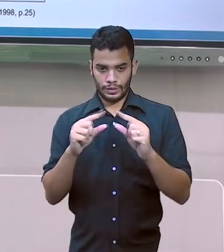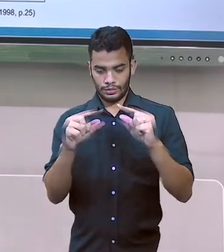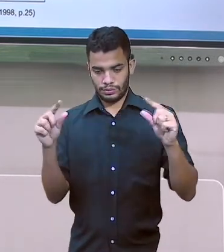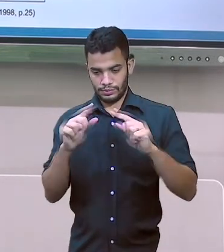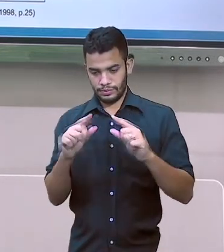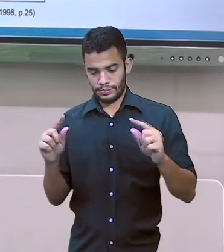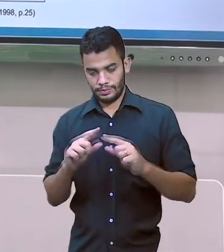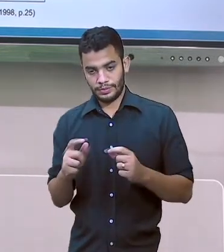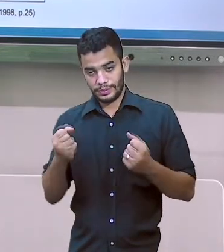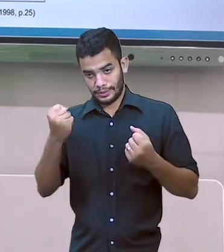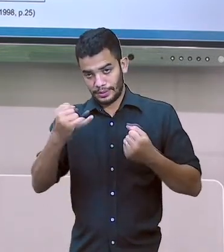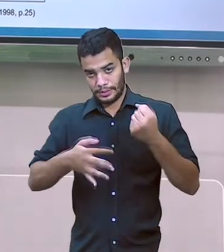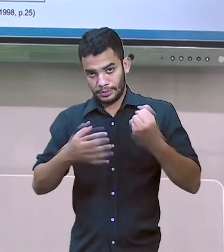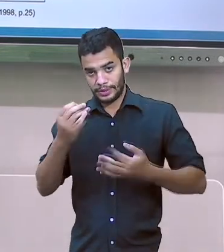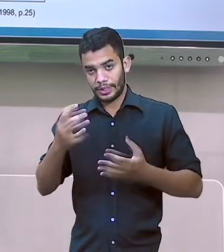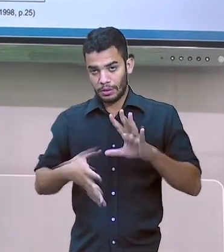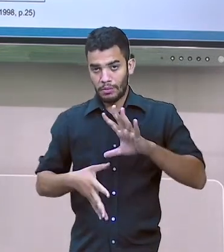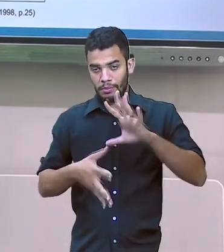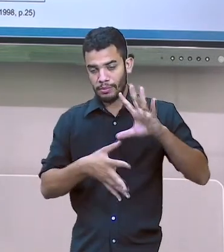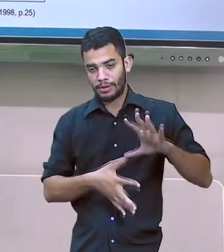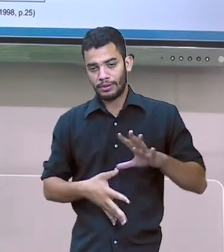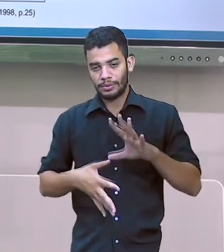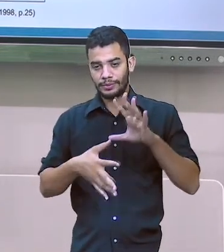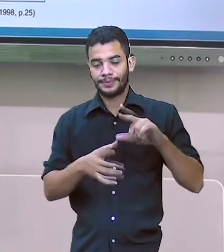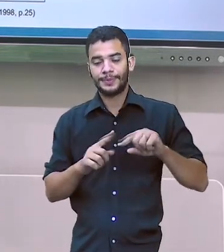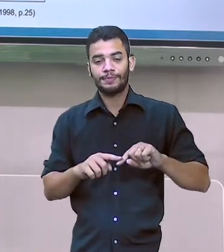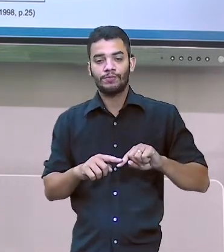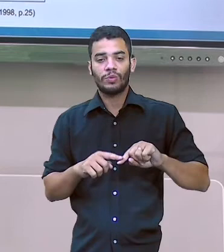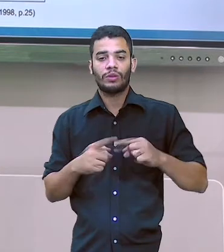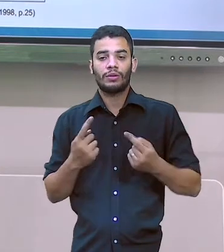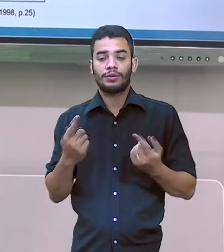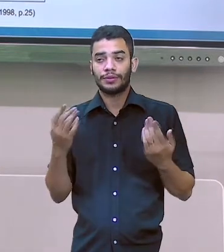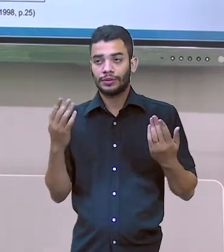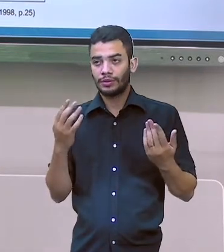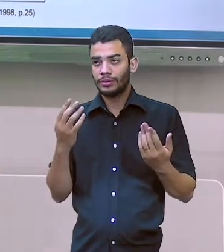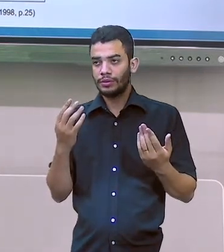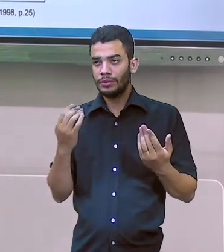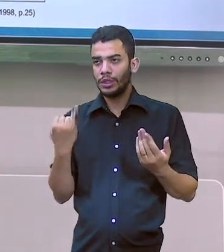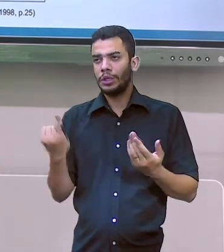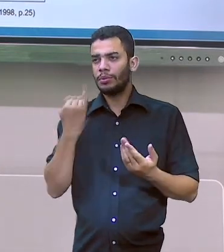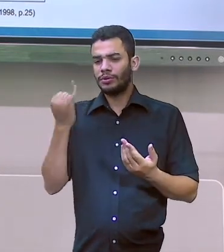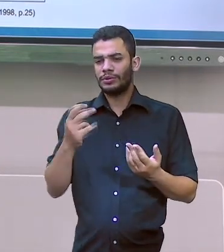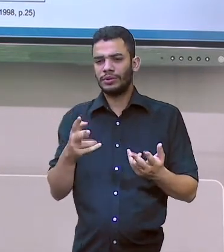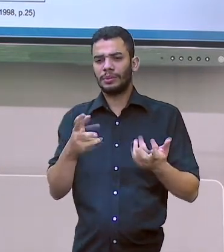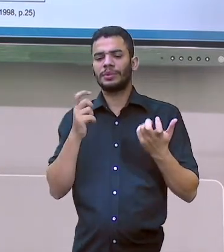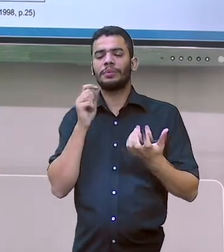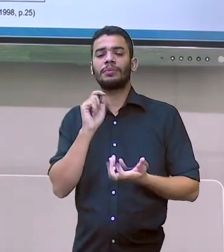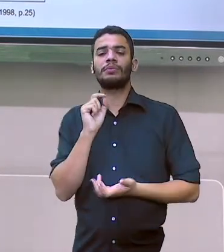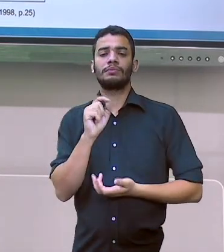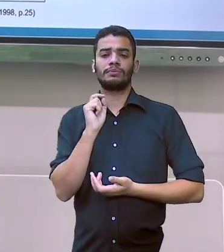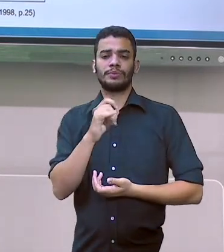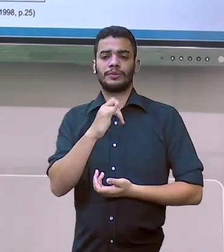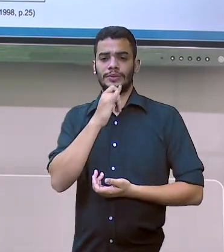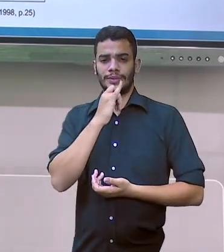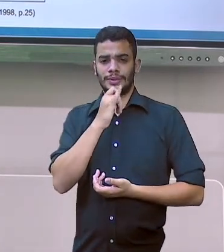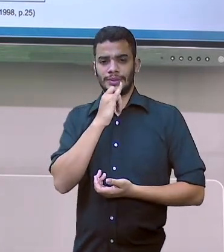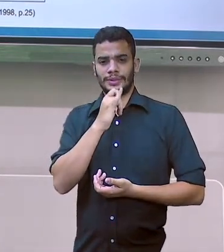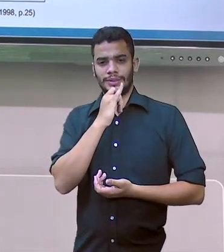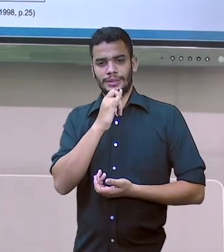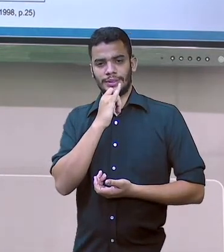tranquilidade. E é importante você perceber que a infraestrutura de